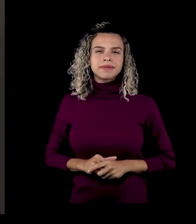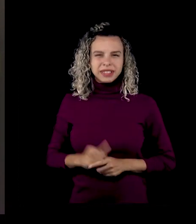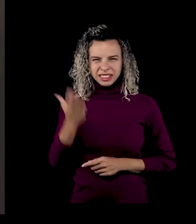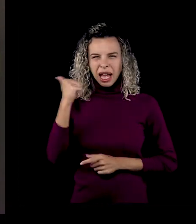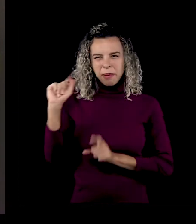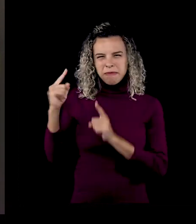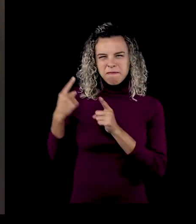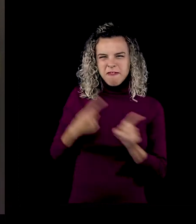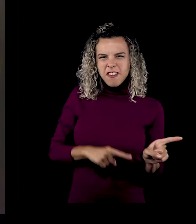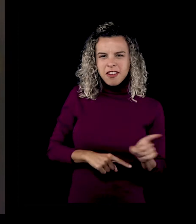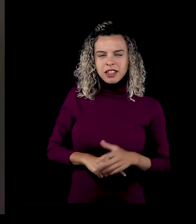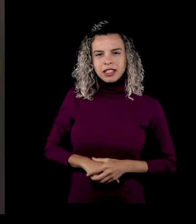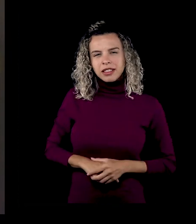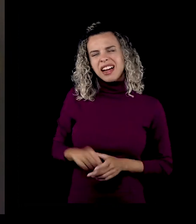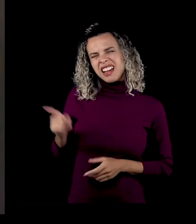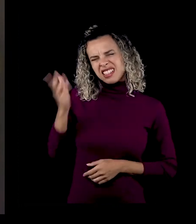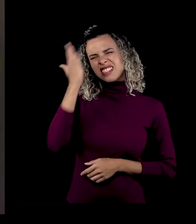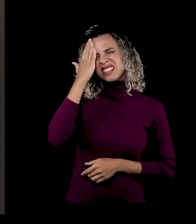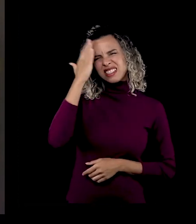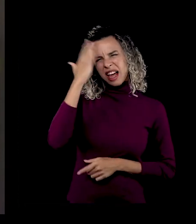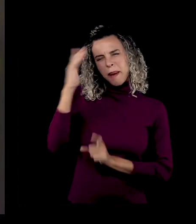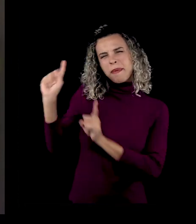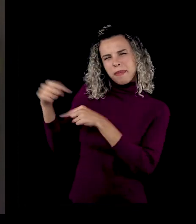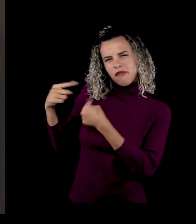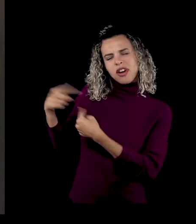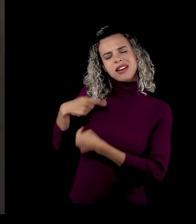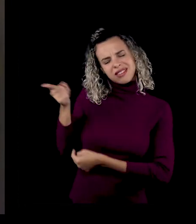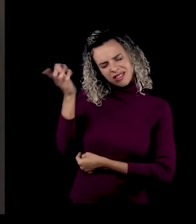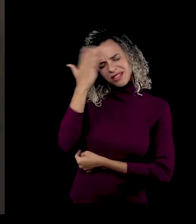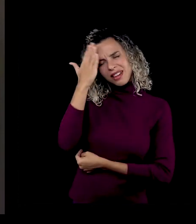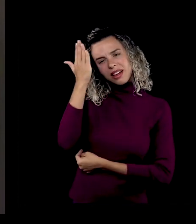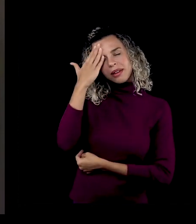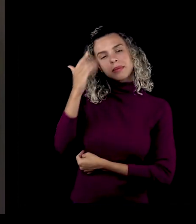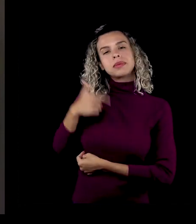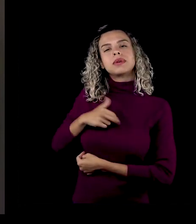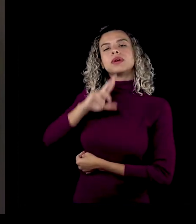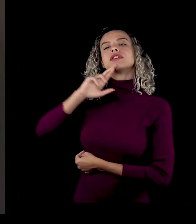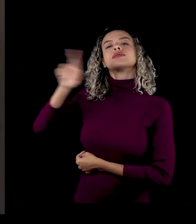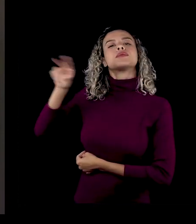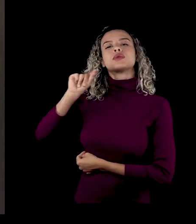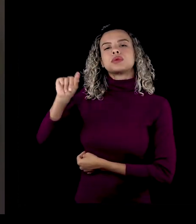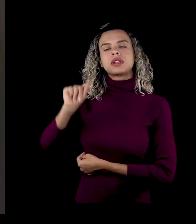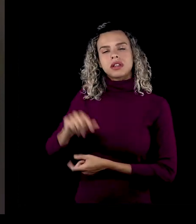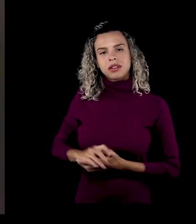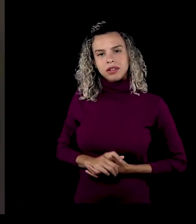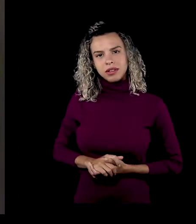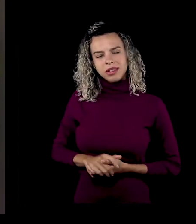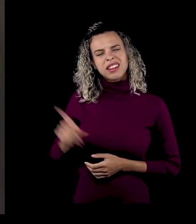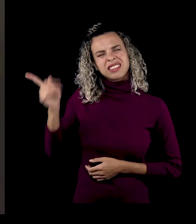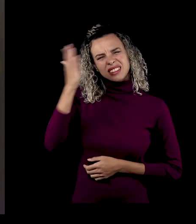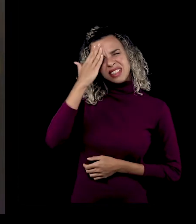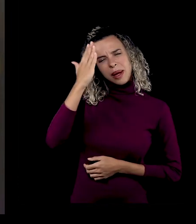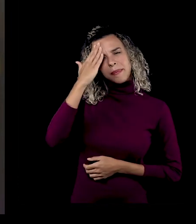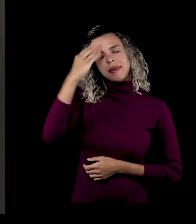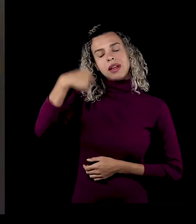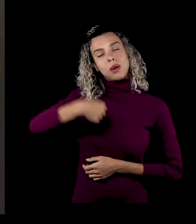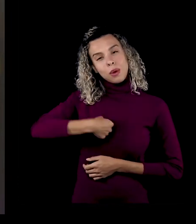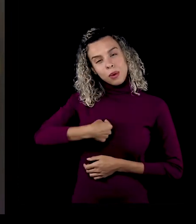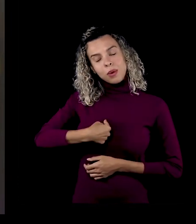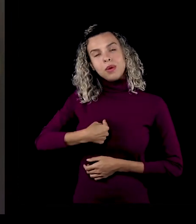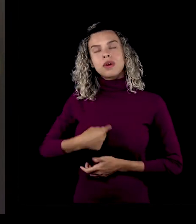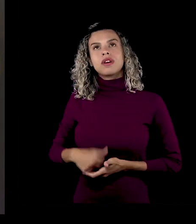Não é? Ele sabia que ele estava querendo. Que resposta que eu daria? Ele sabia que eu não